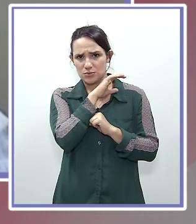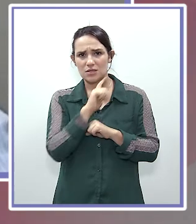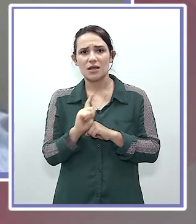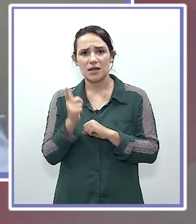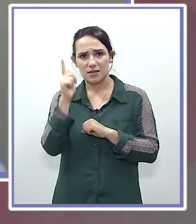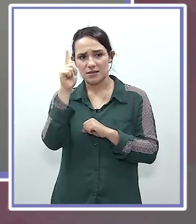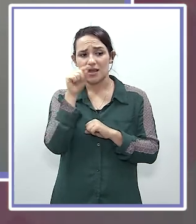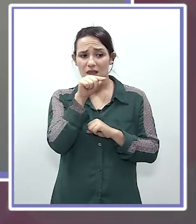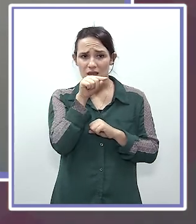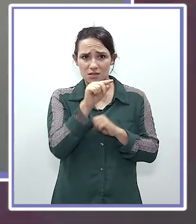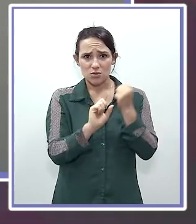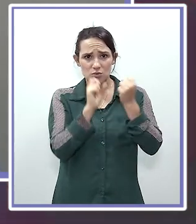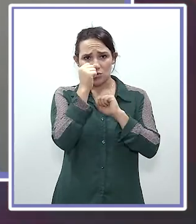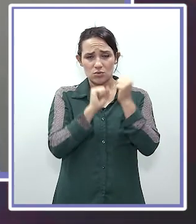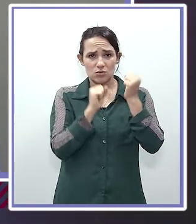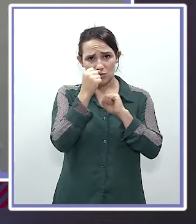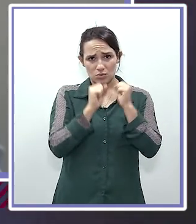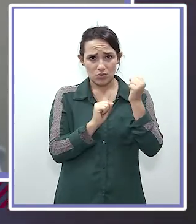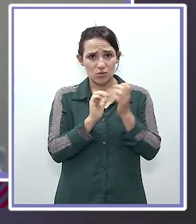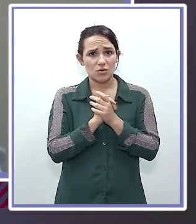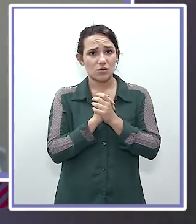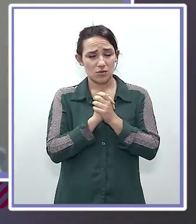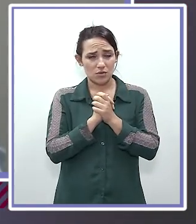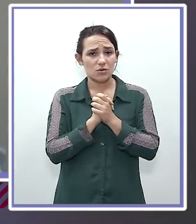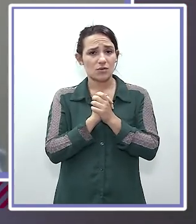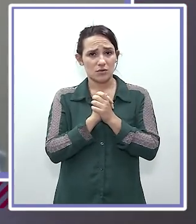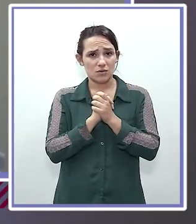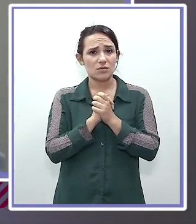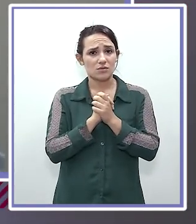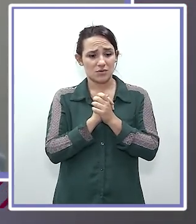né? Ela tem uma capacidade,